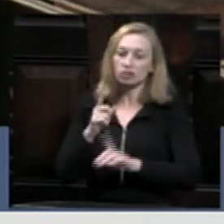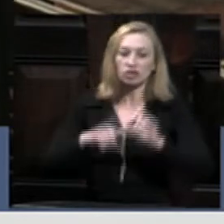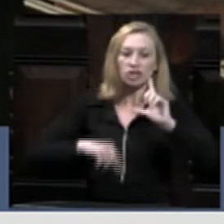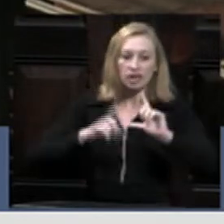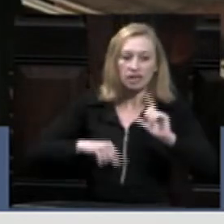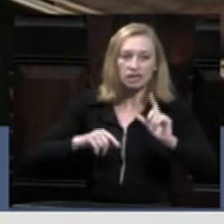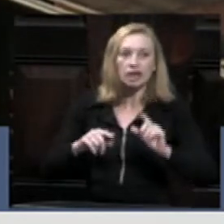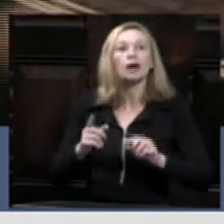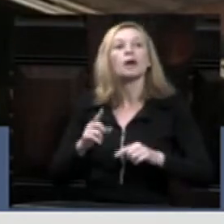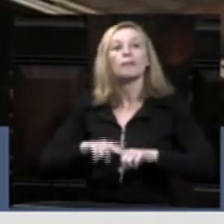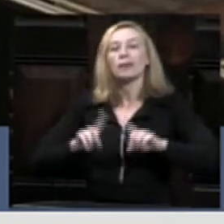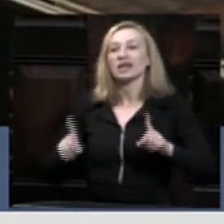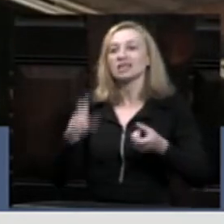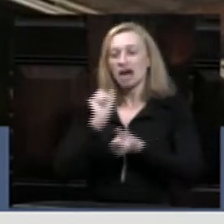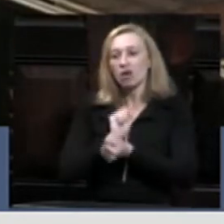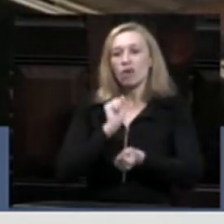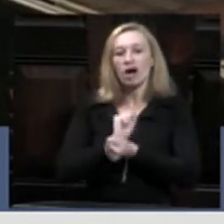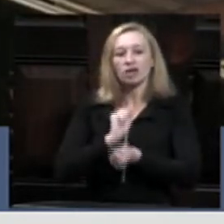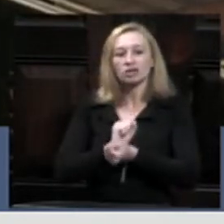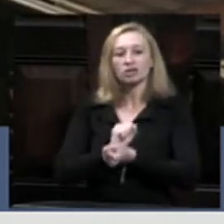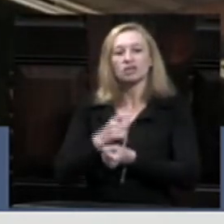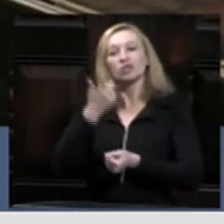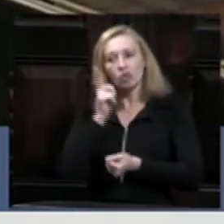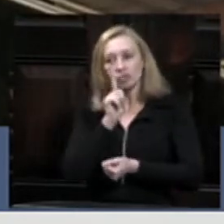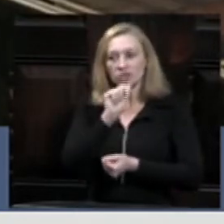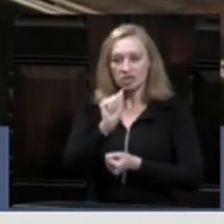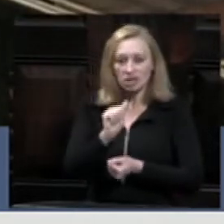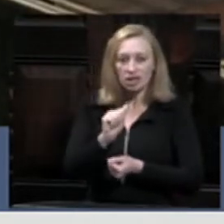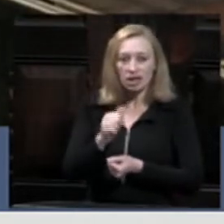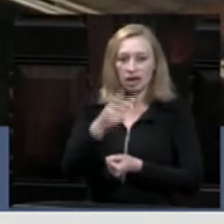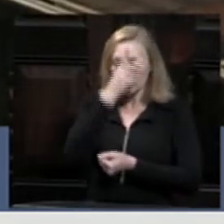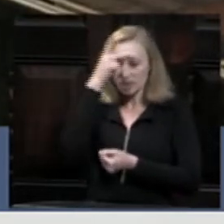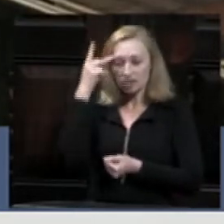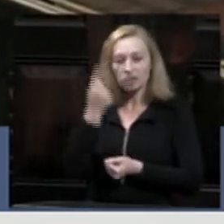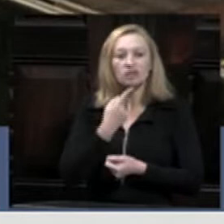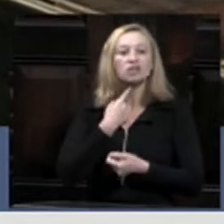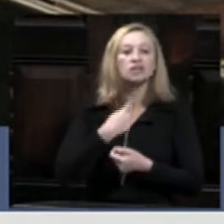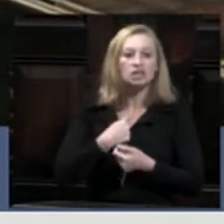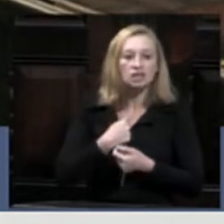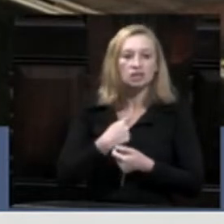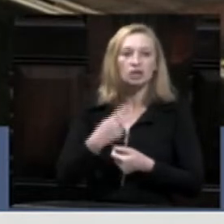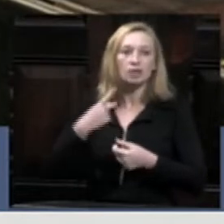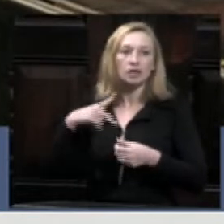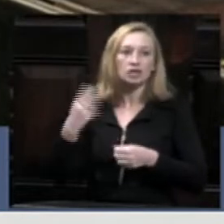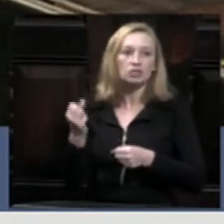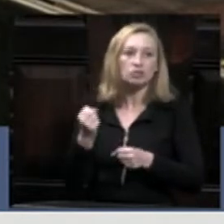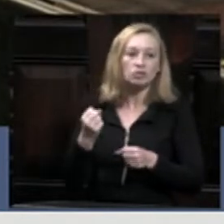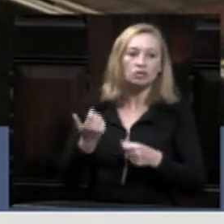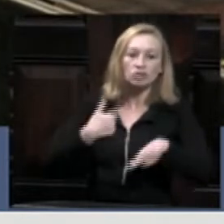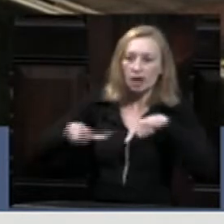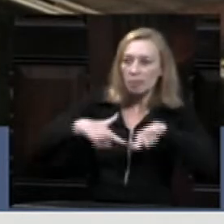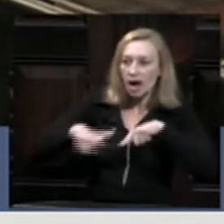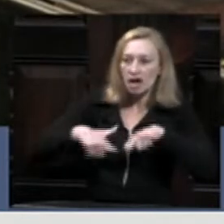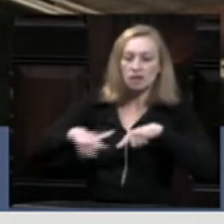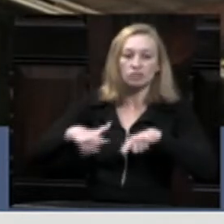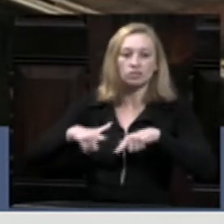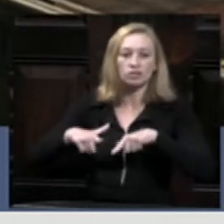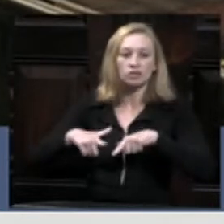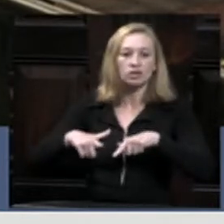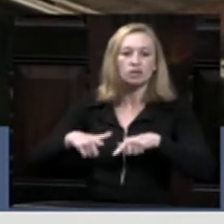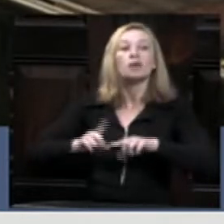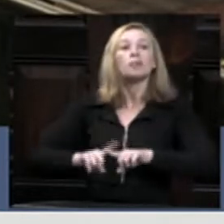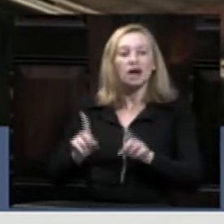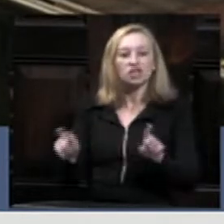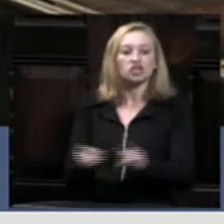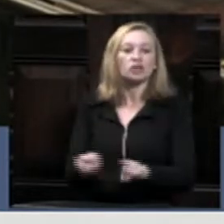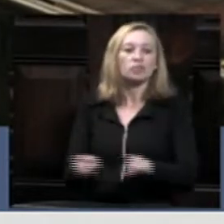ocupe uma cadeira na Academia Brasileira de Letras, porque isso é representativo, não só em função da sua obra, da sua produção literária, mas, ao